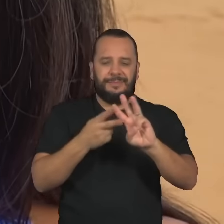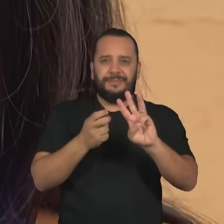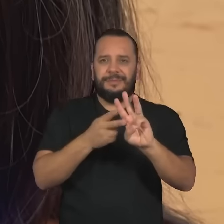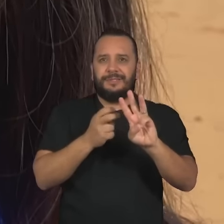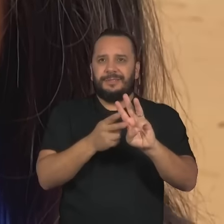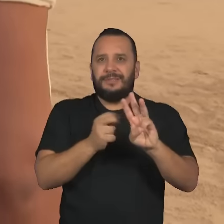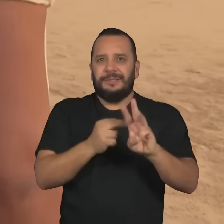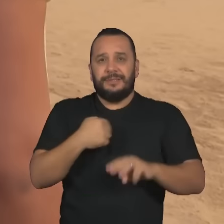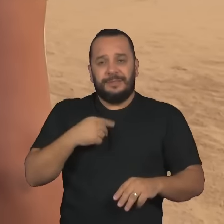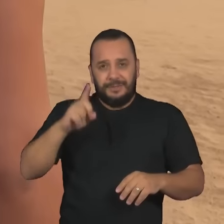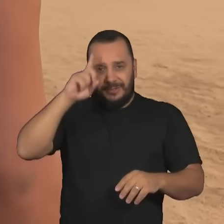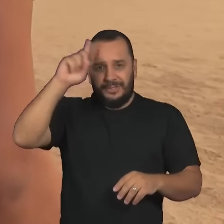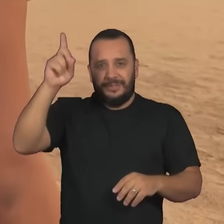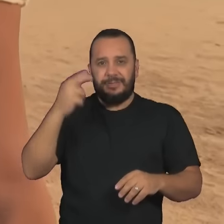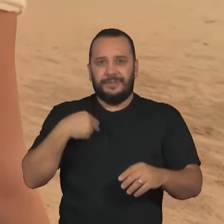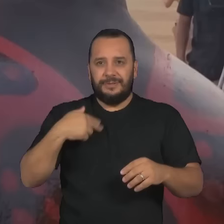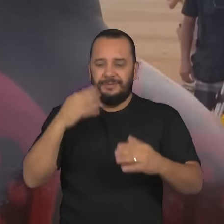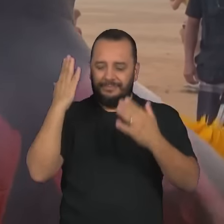É dia de colorir a pele,